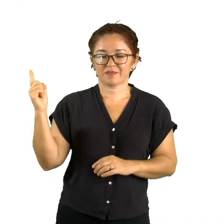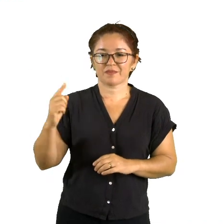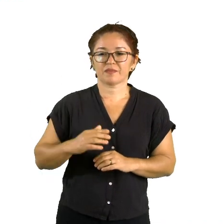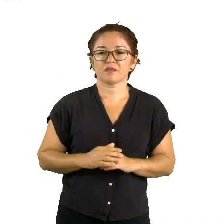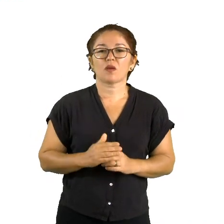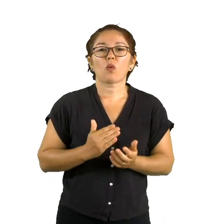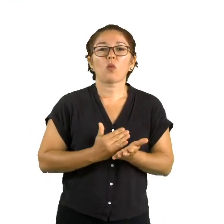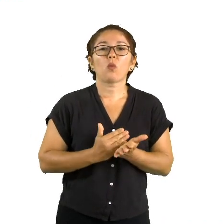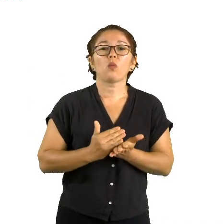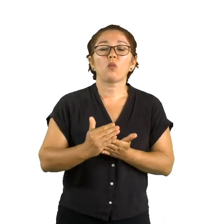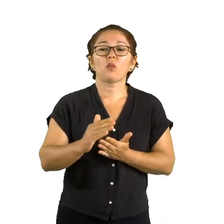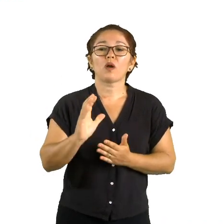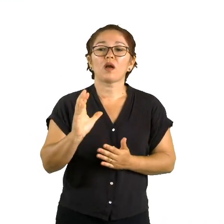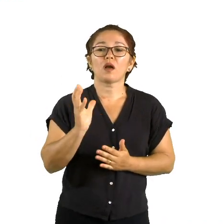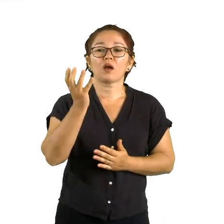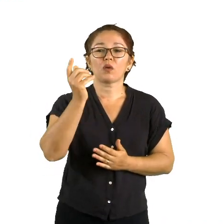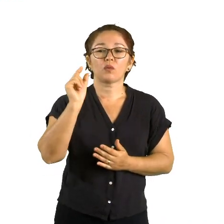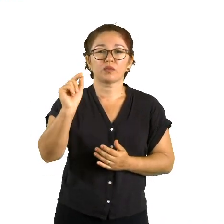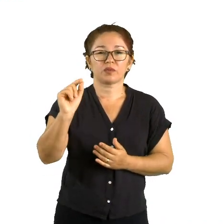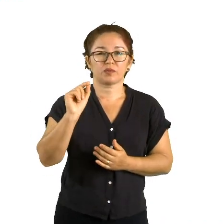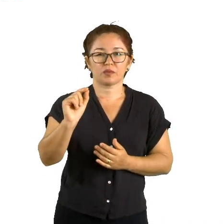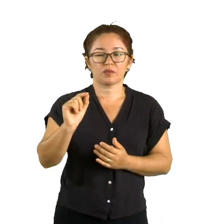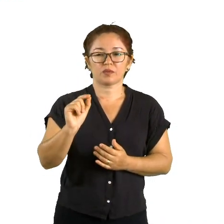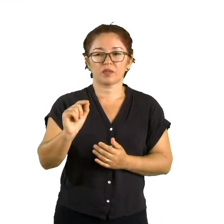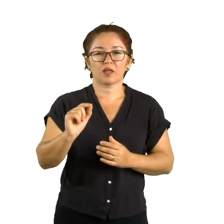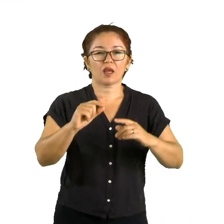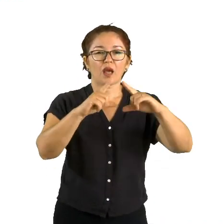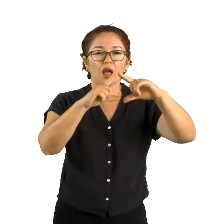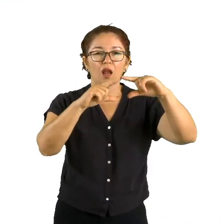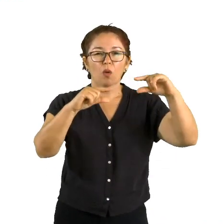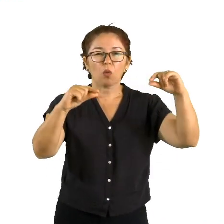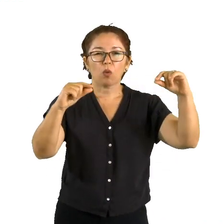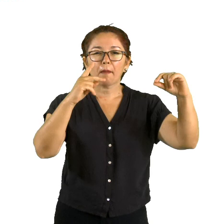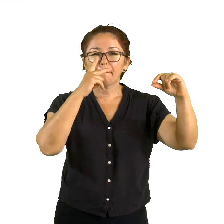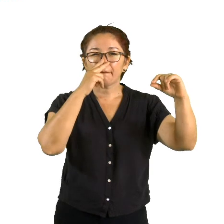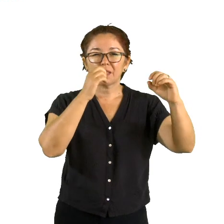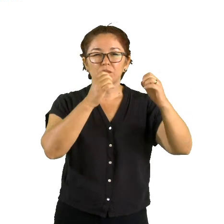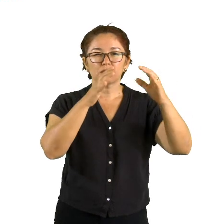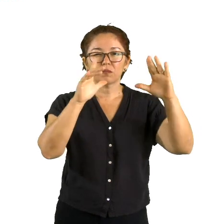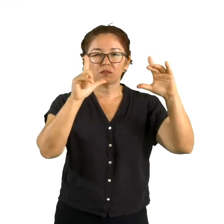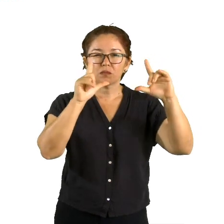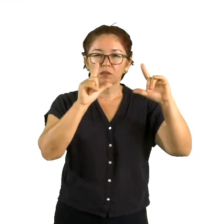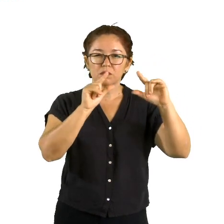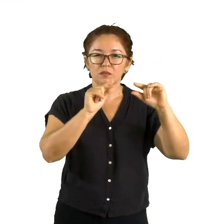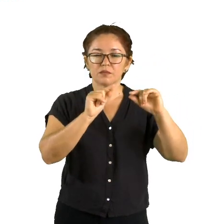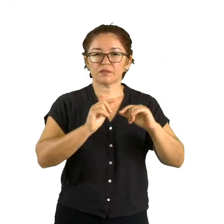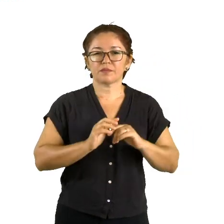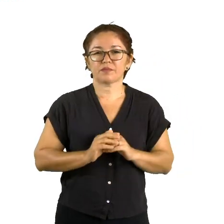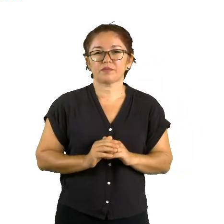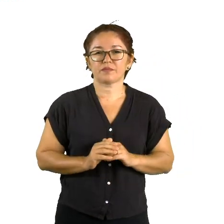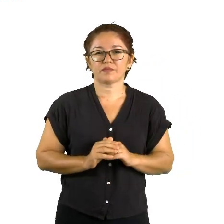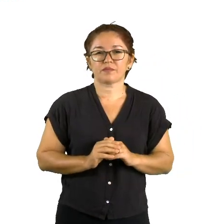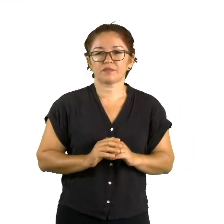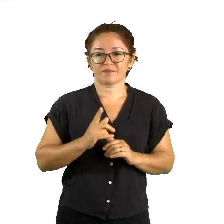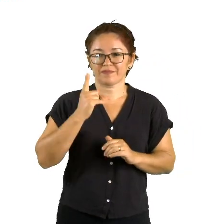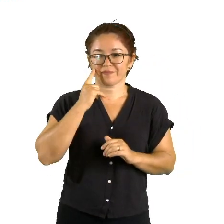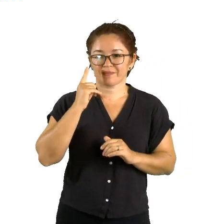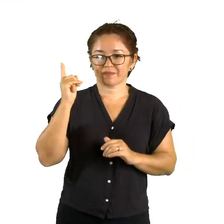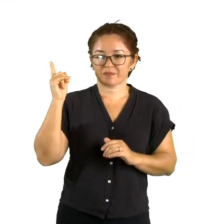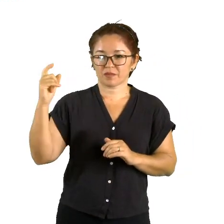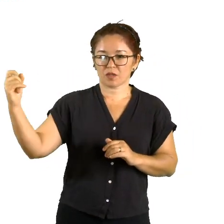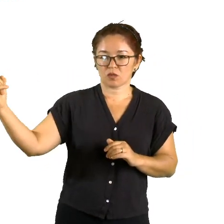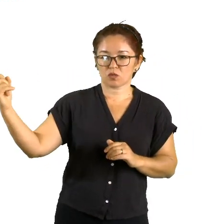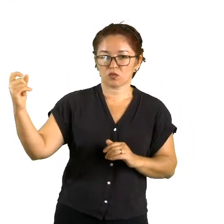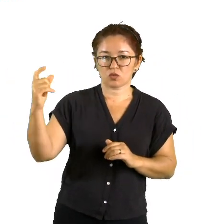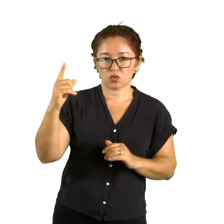começa a diminuir, né? E a Lua, então, ela se posiciona do